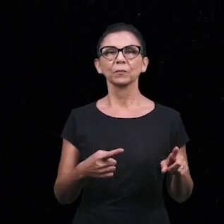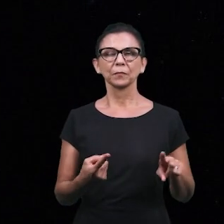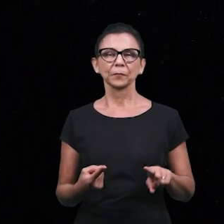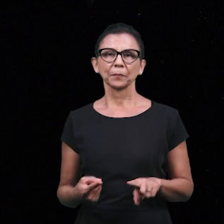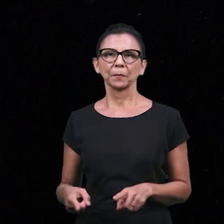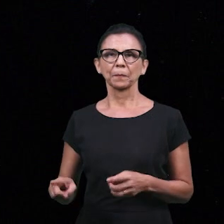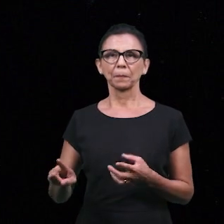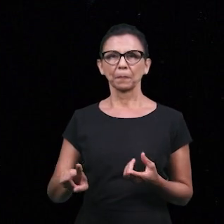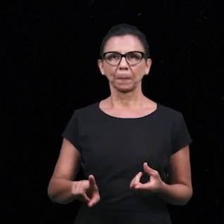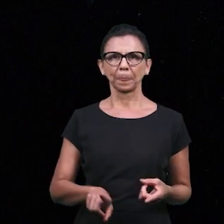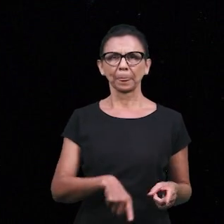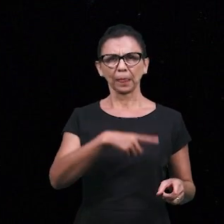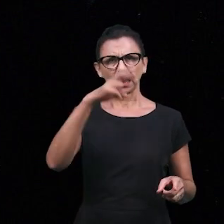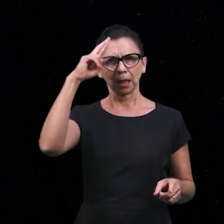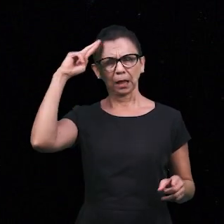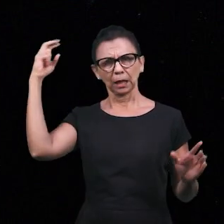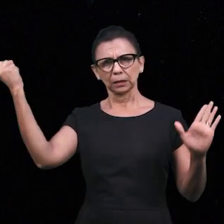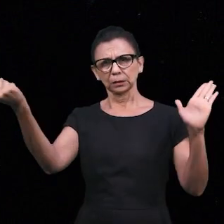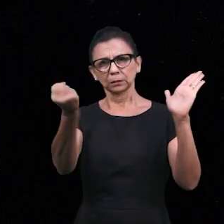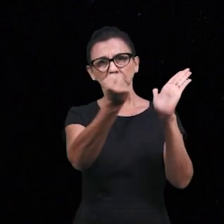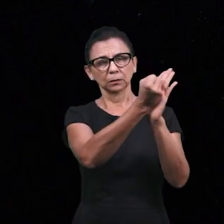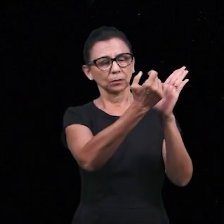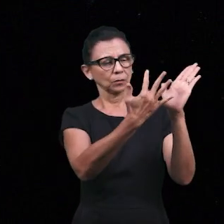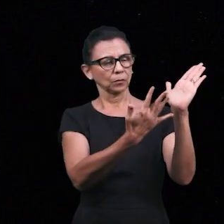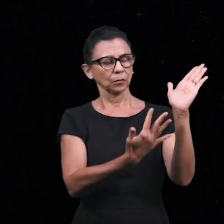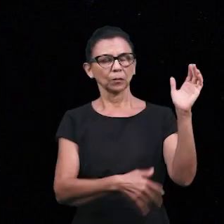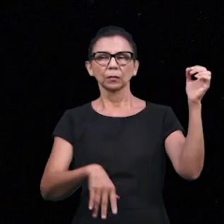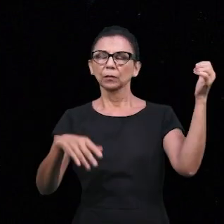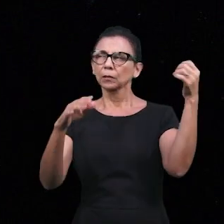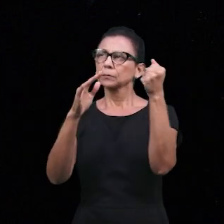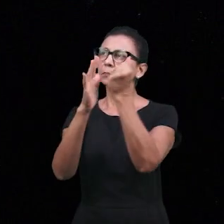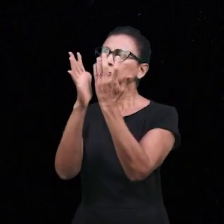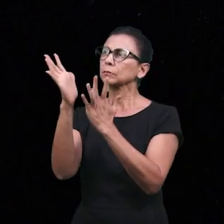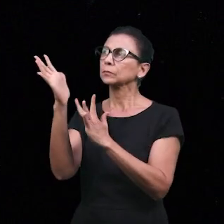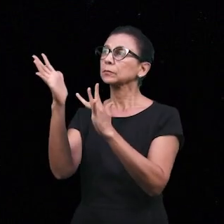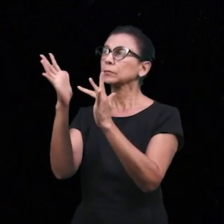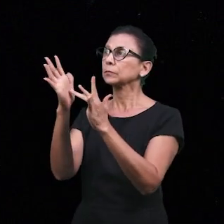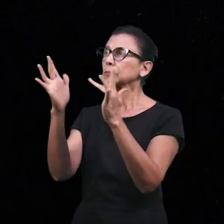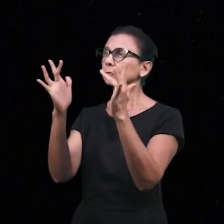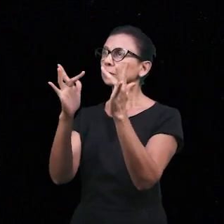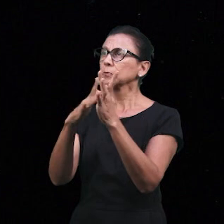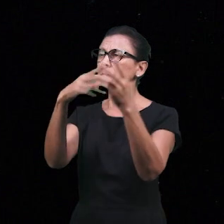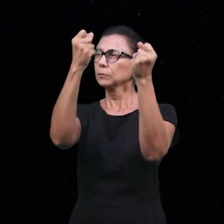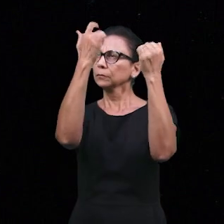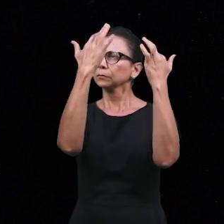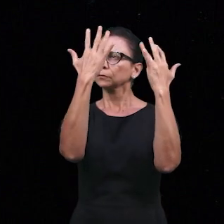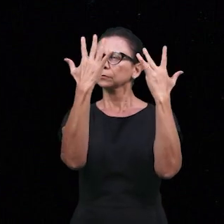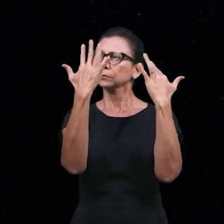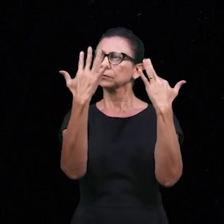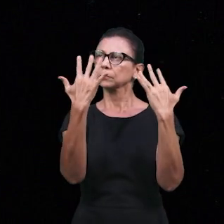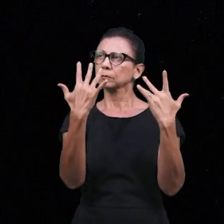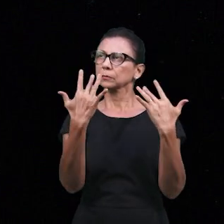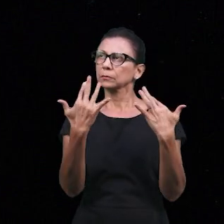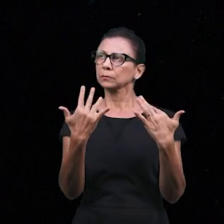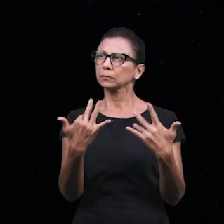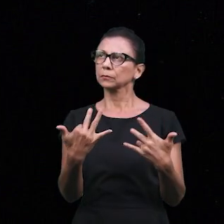Teu sangue sobre mim, põe teu sangue